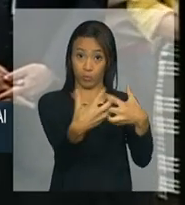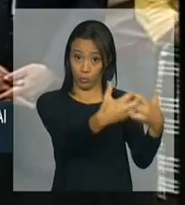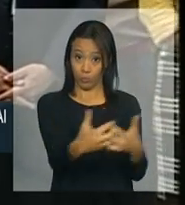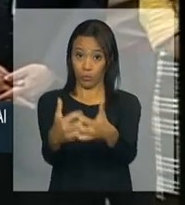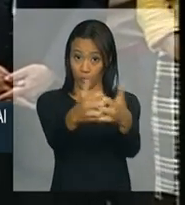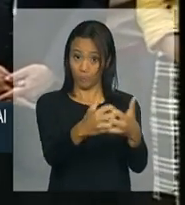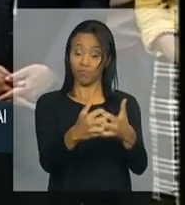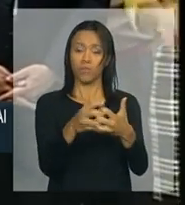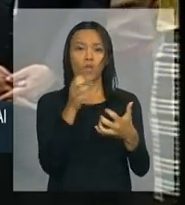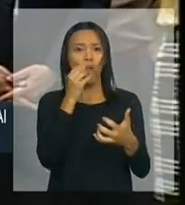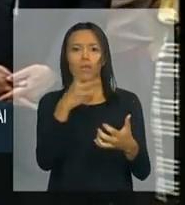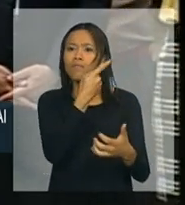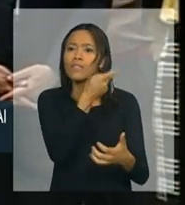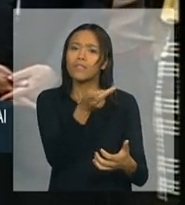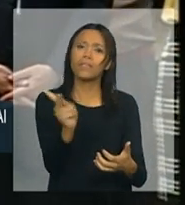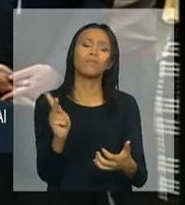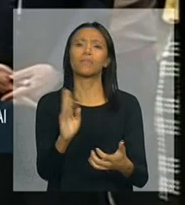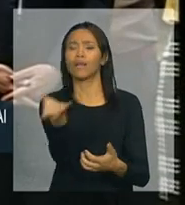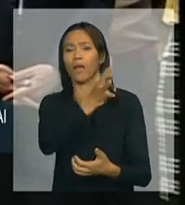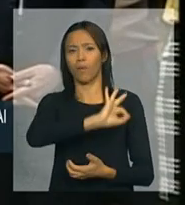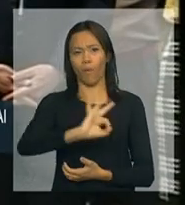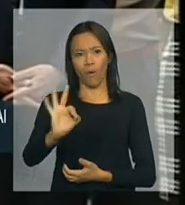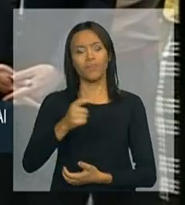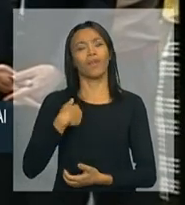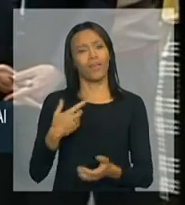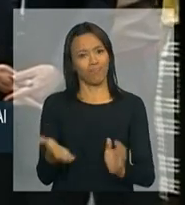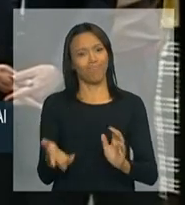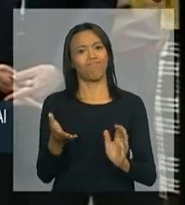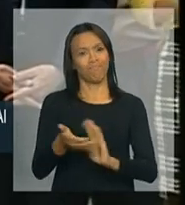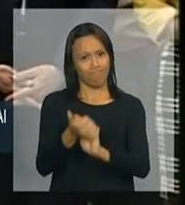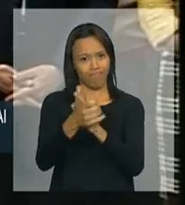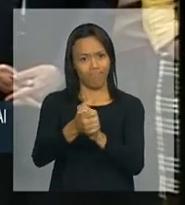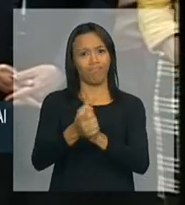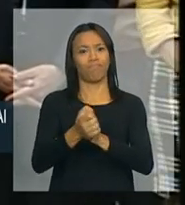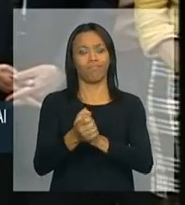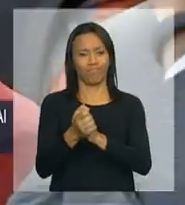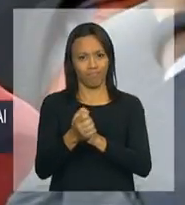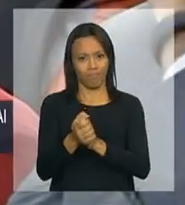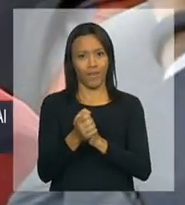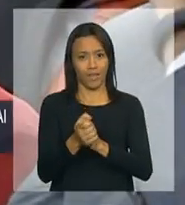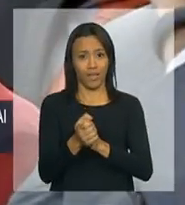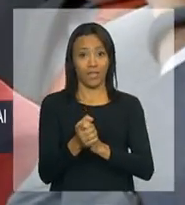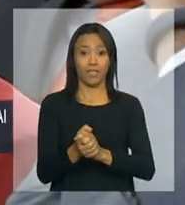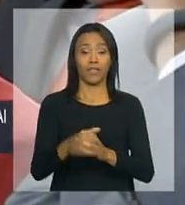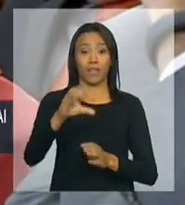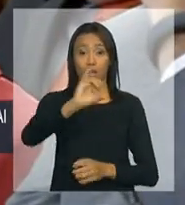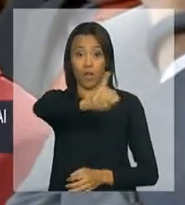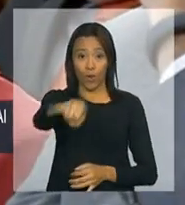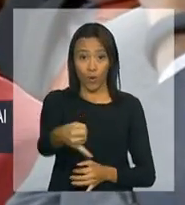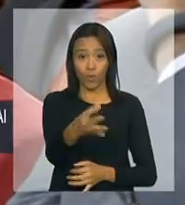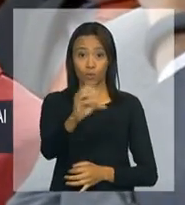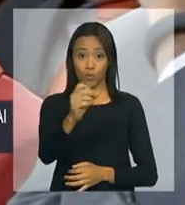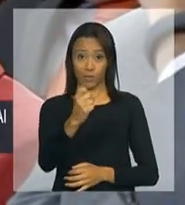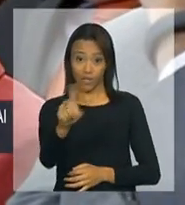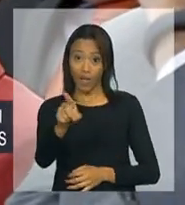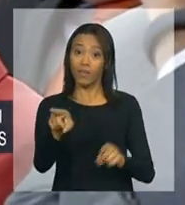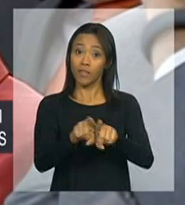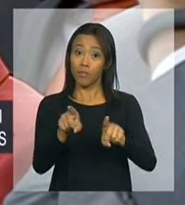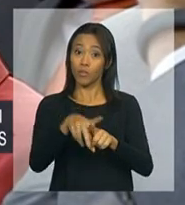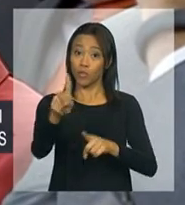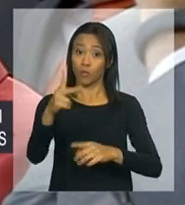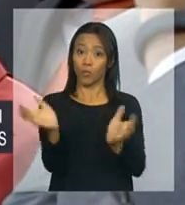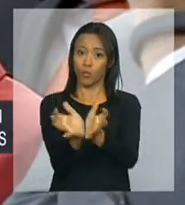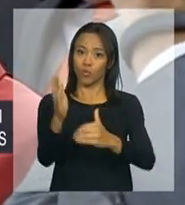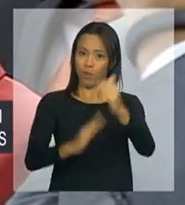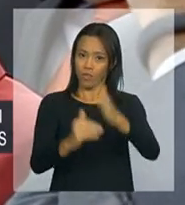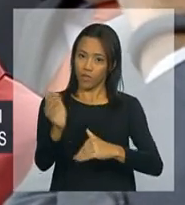uma visita, ficaram extraordinários. Quero dar o parabéns ao Zé Eduardo Cardoso e à sua equipe e à senhora,